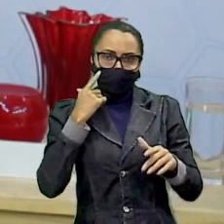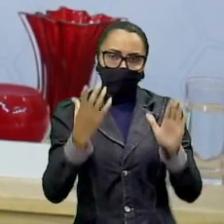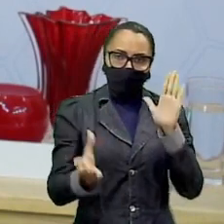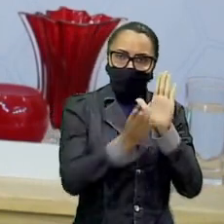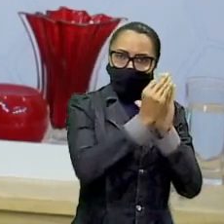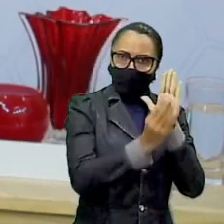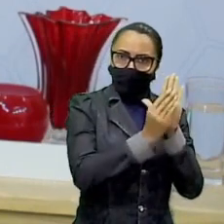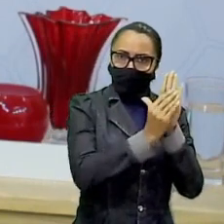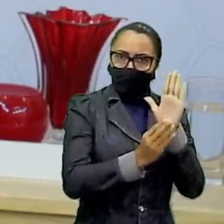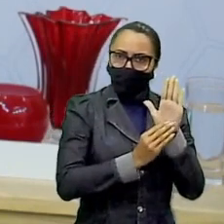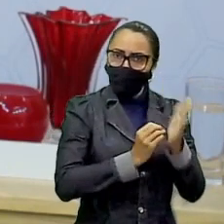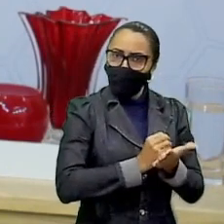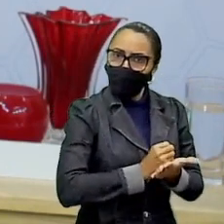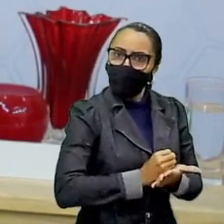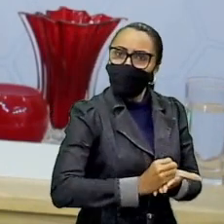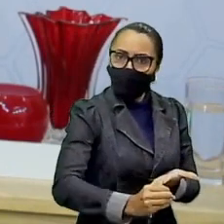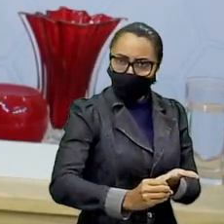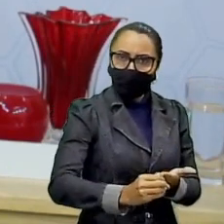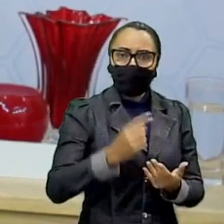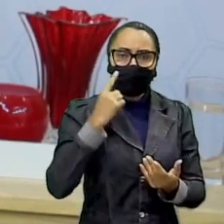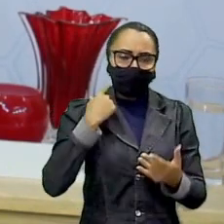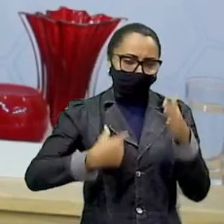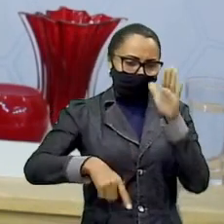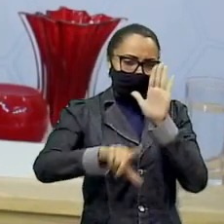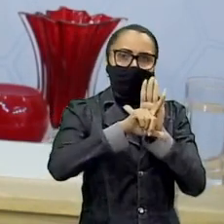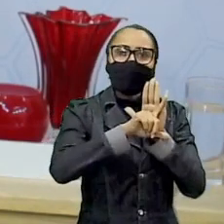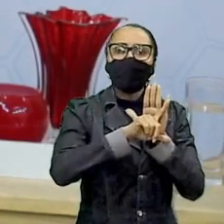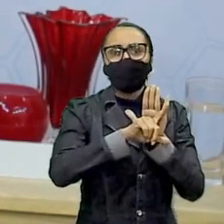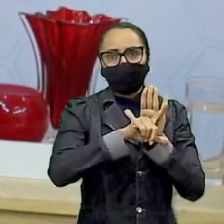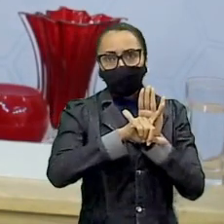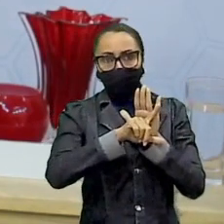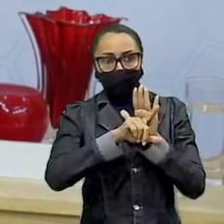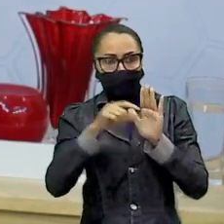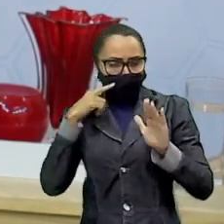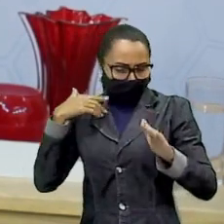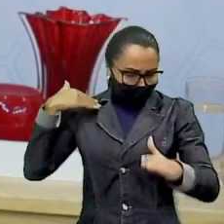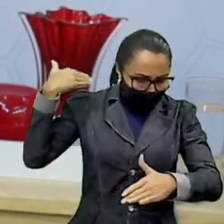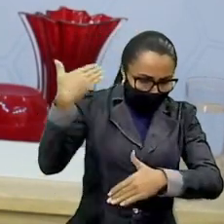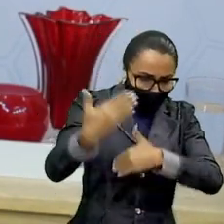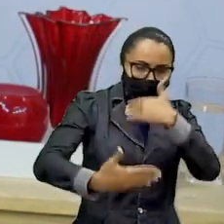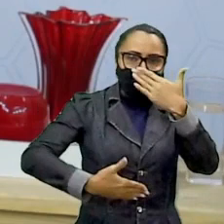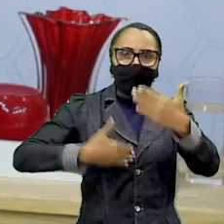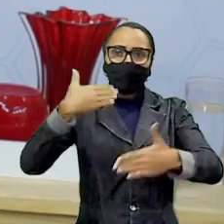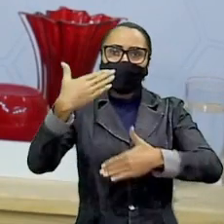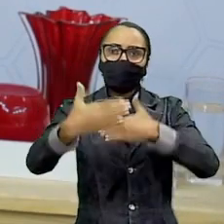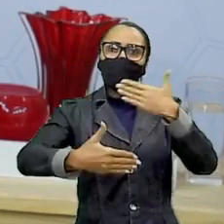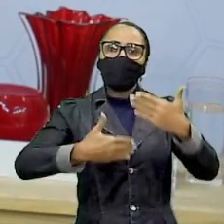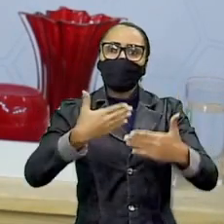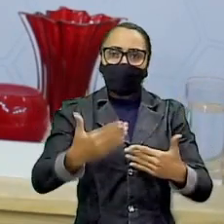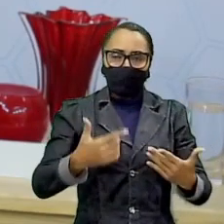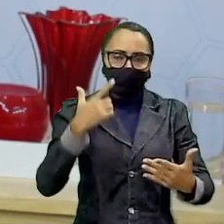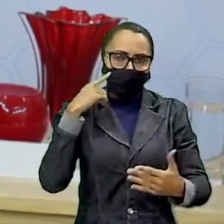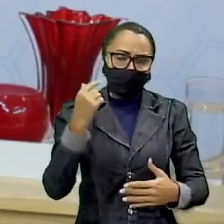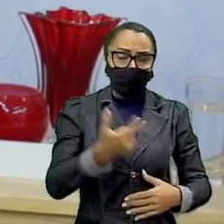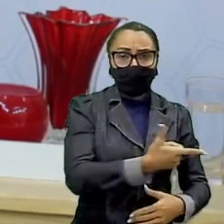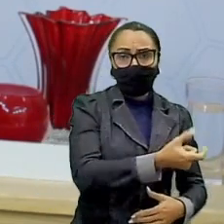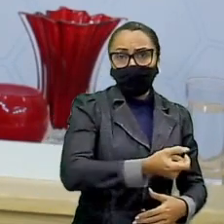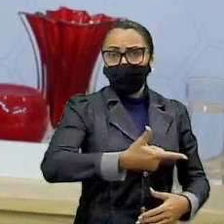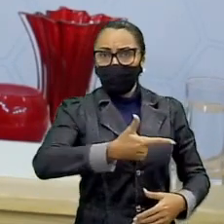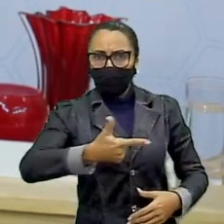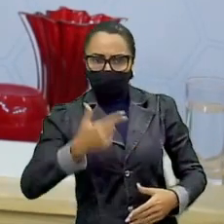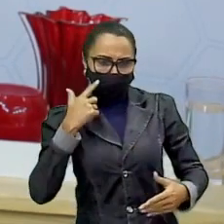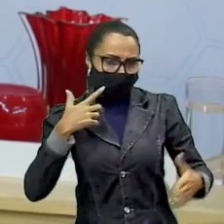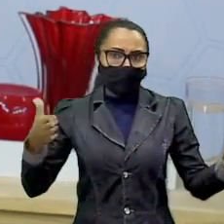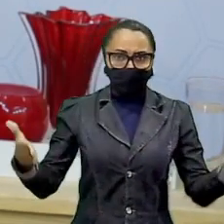implementado oficialmente, né, na legislação. E aí passando, né, até os dias atuais, né, em 2022